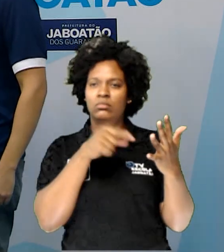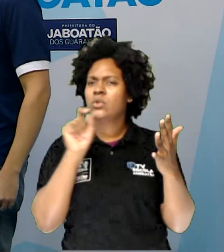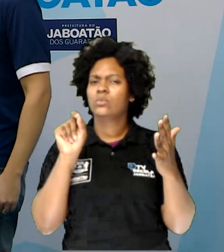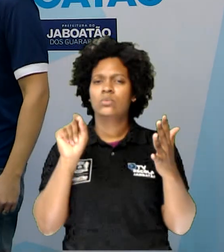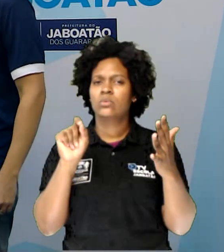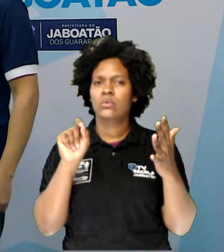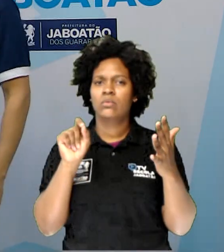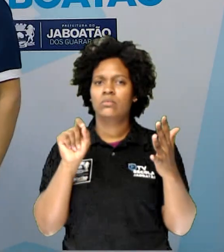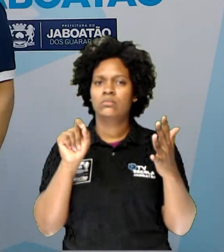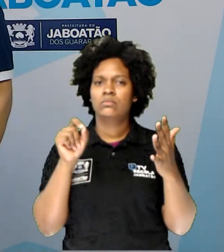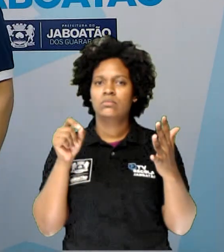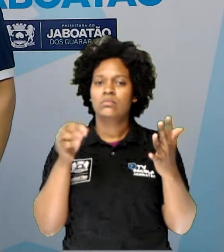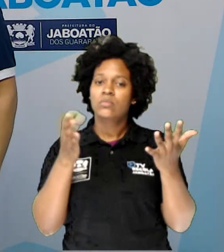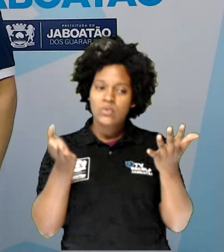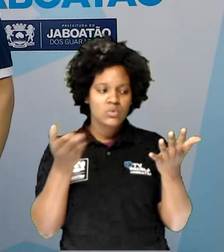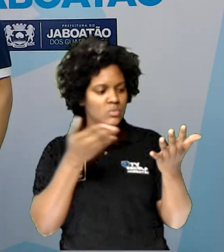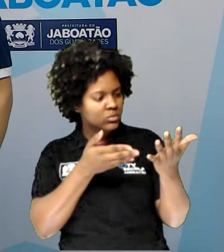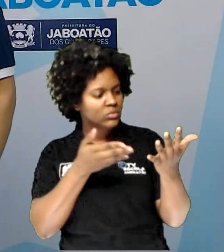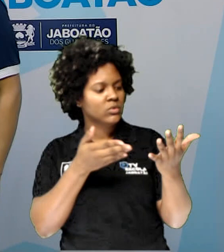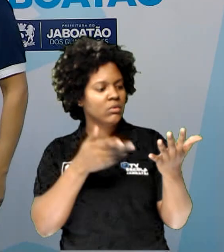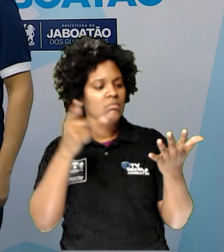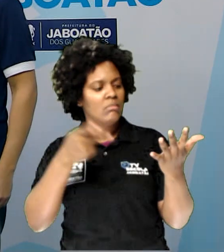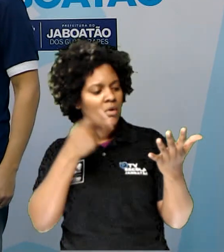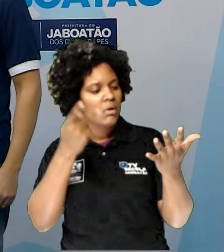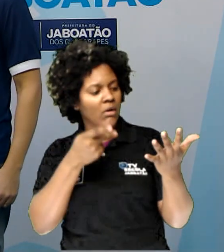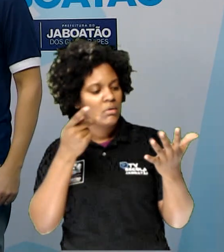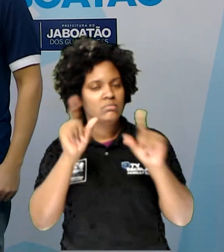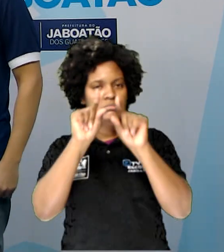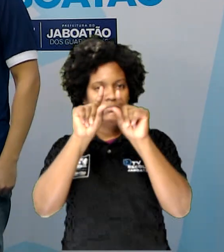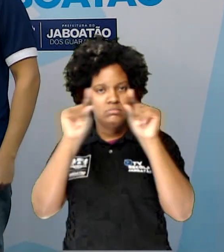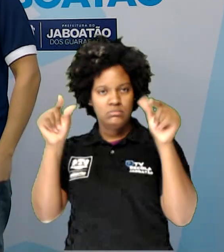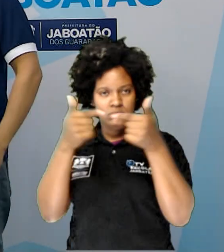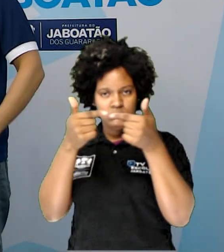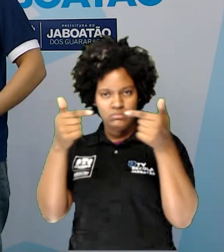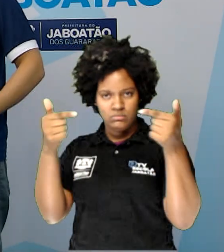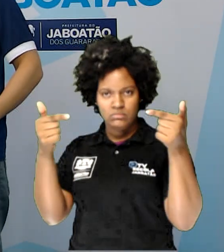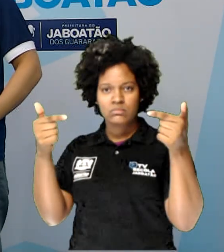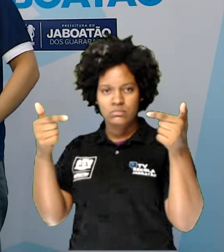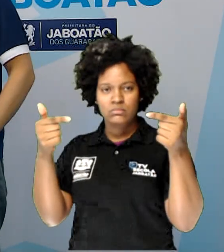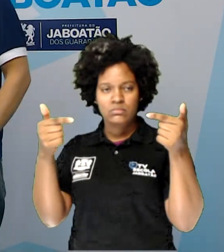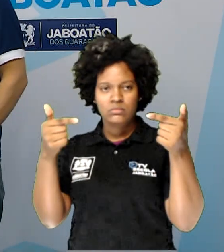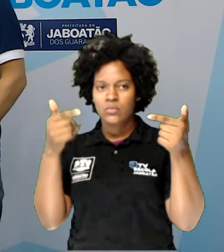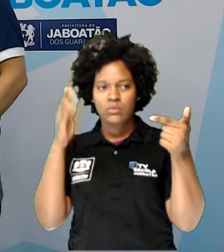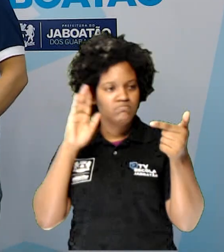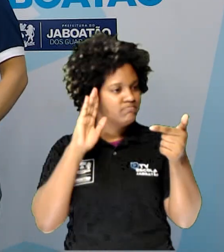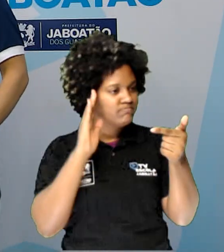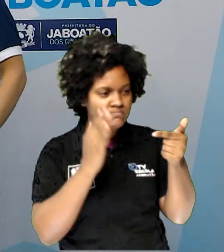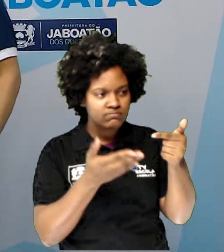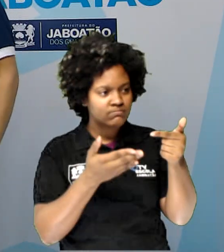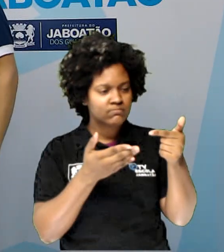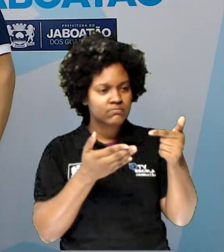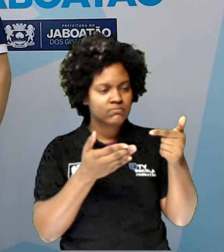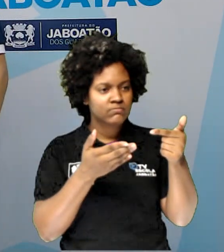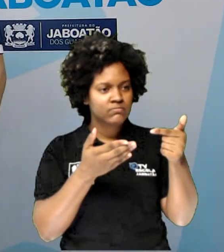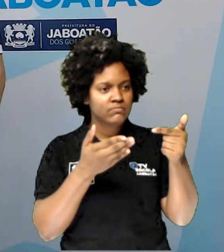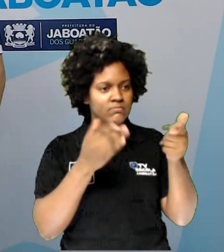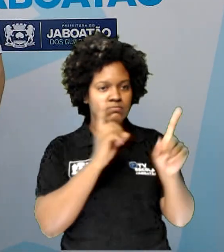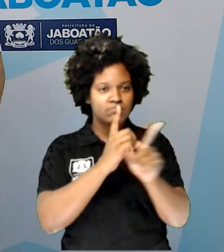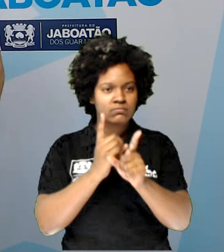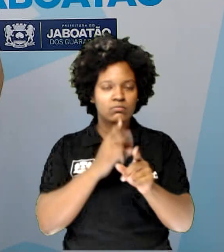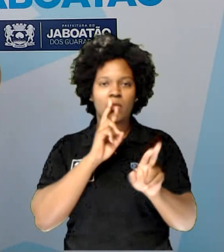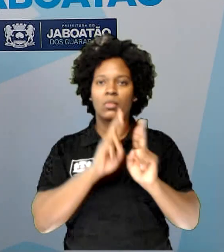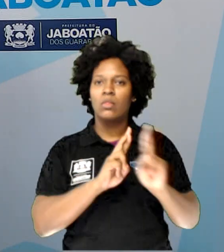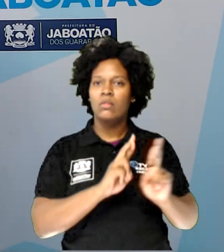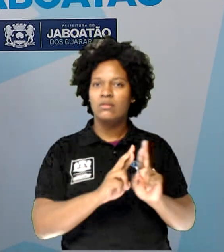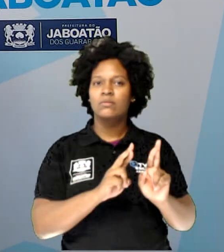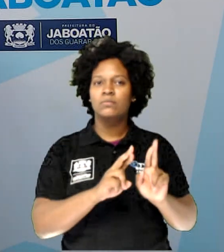pessoal? É exatamente o que ele já havia mencionado, que é o que está aqui sublinhado. Portanto, de cara, a gente já localizou a resposta da questão,